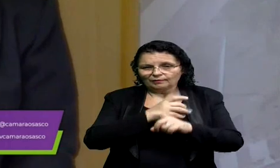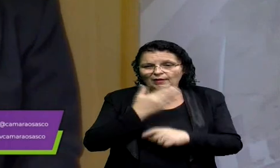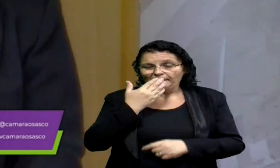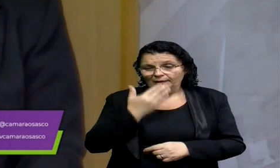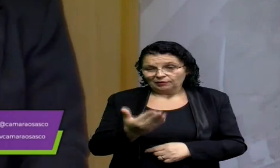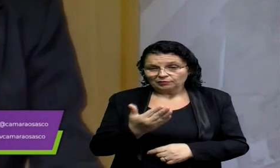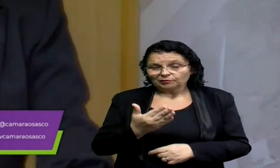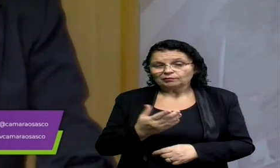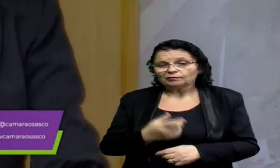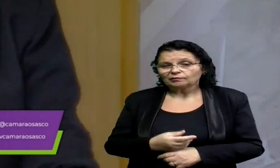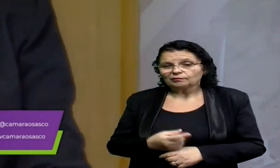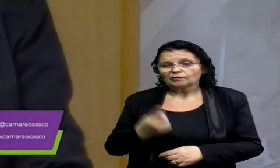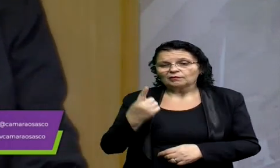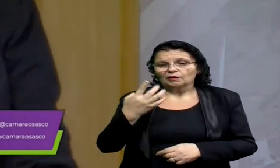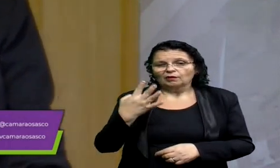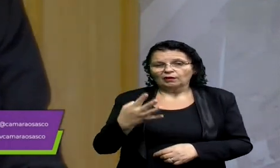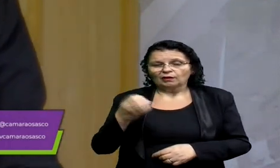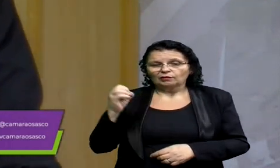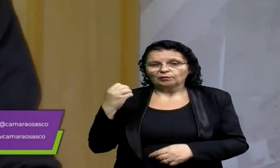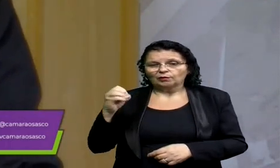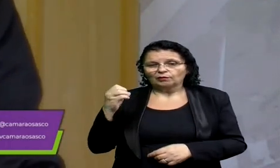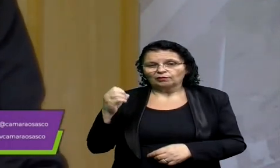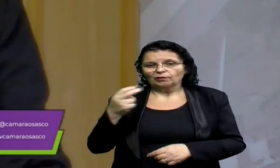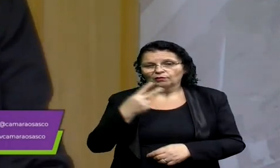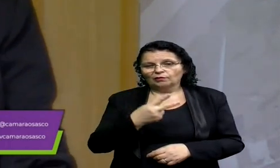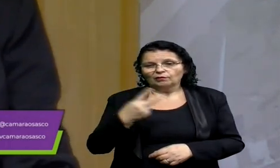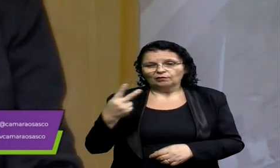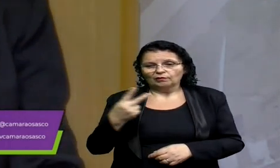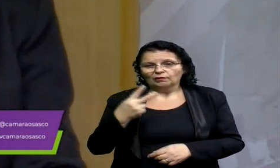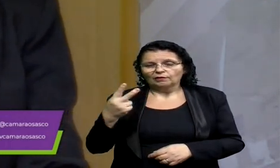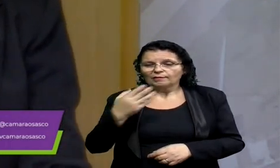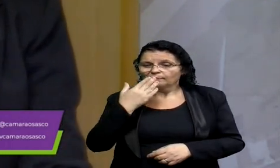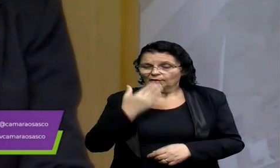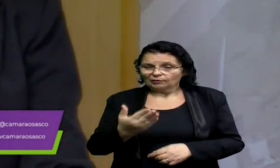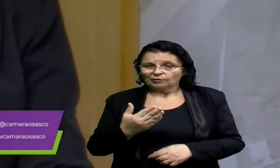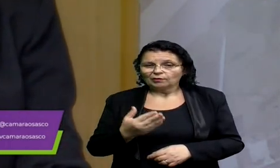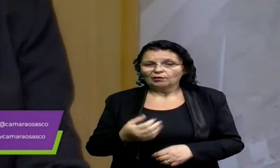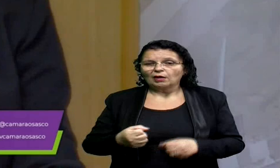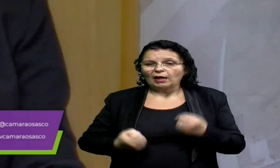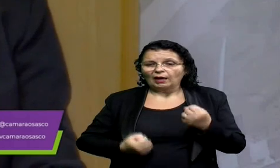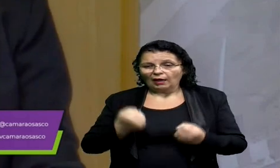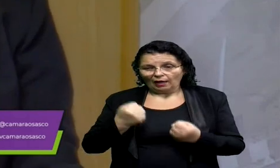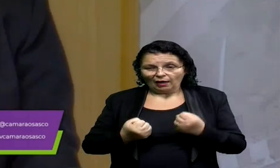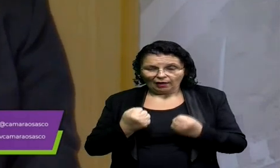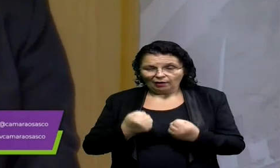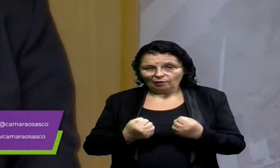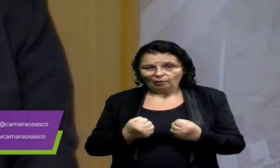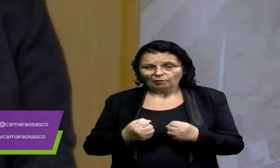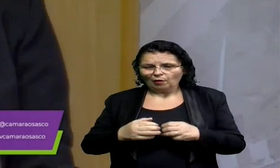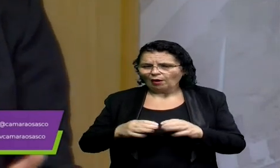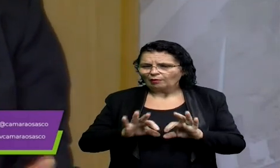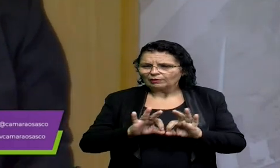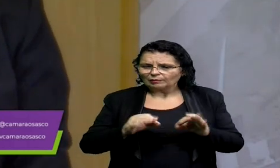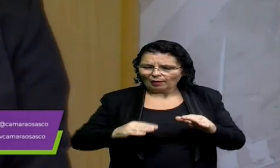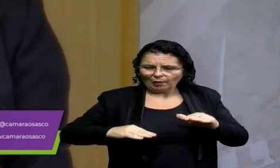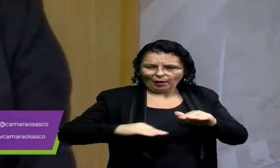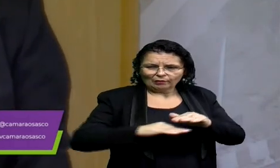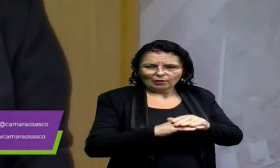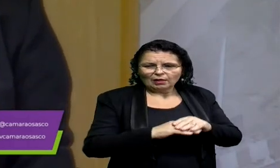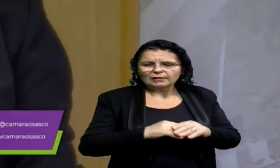fiz uma indicação no dia 14 de outubro de 2000 22 solicitando carros de golf o que que é isso nada mais do que carros